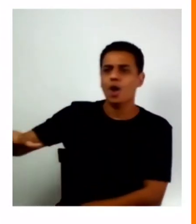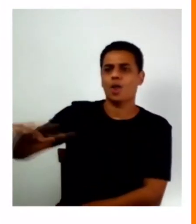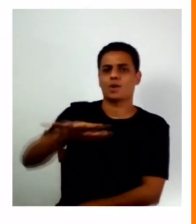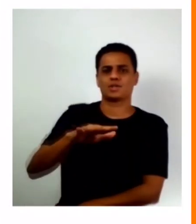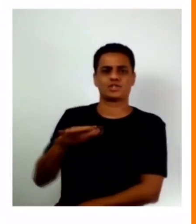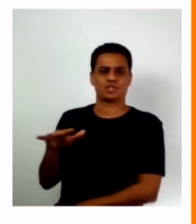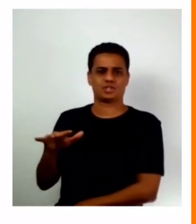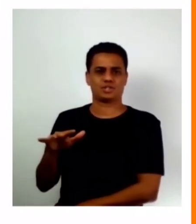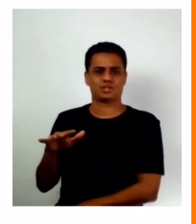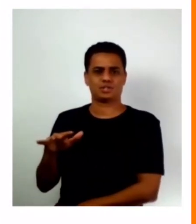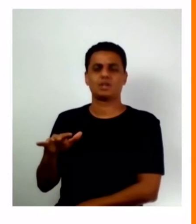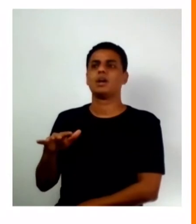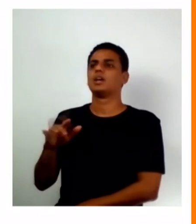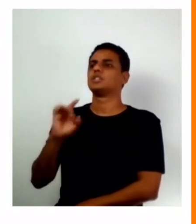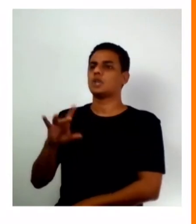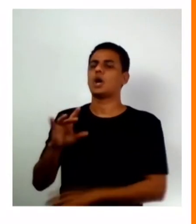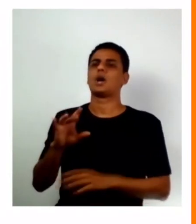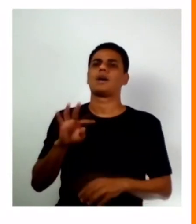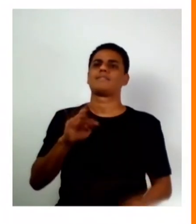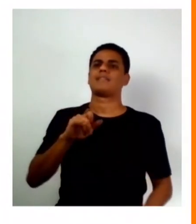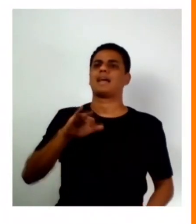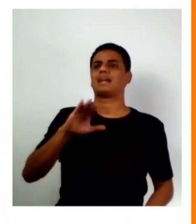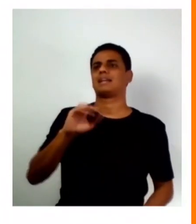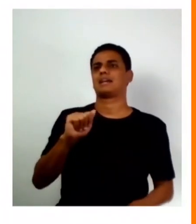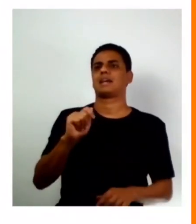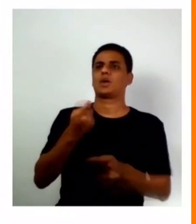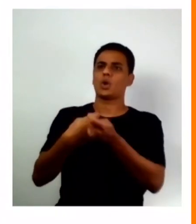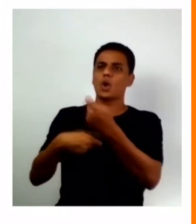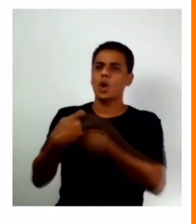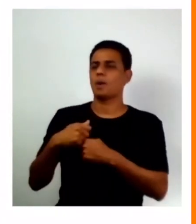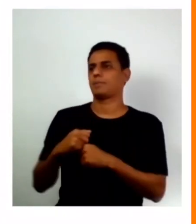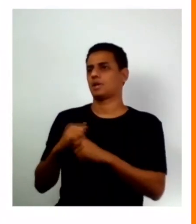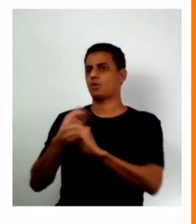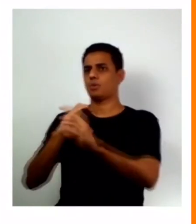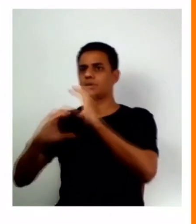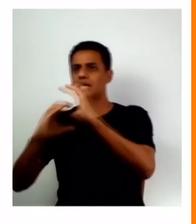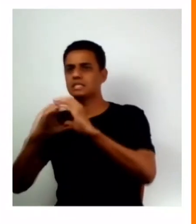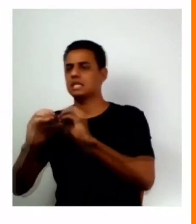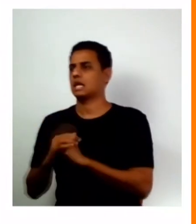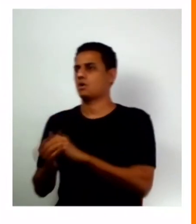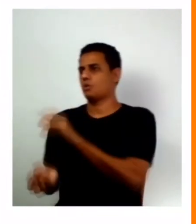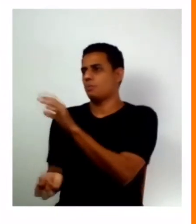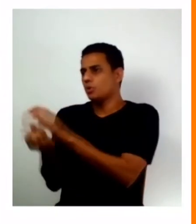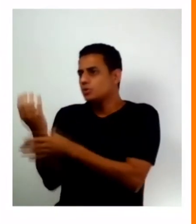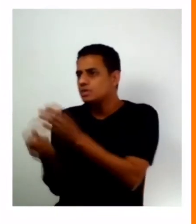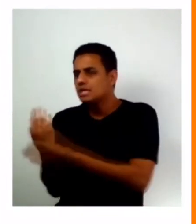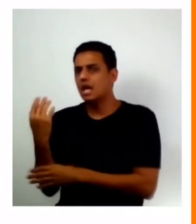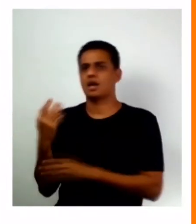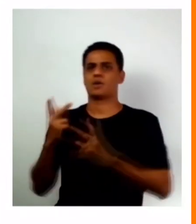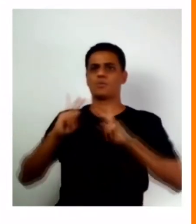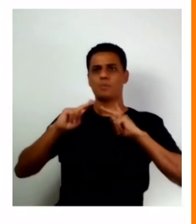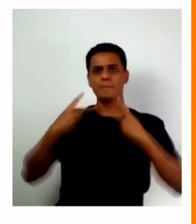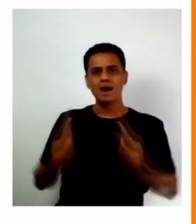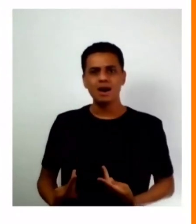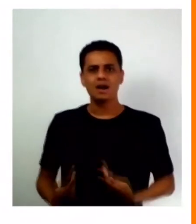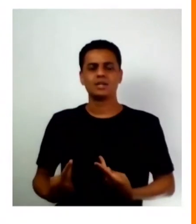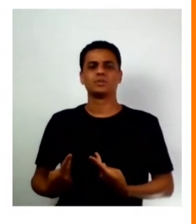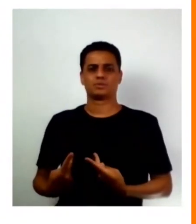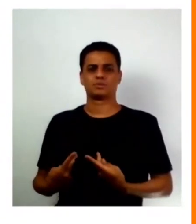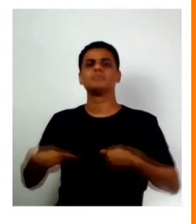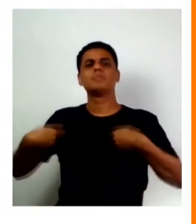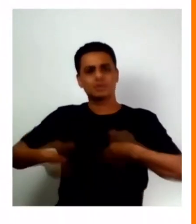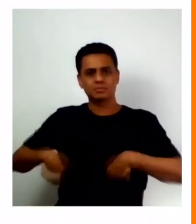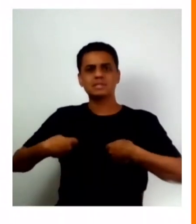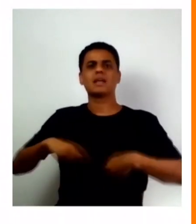econômicas, técnicas de comunicación, técnicas de produção, técnicas de recursos humanos. Tem que ter um dominio